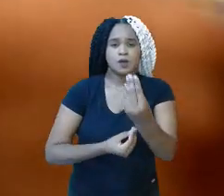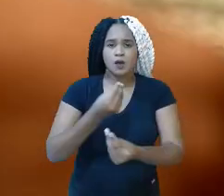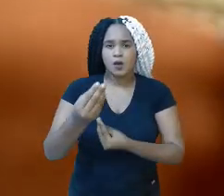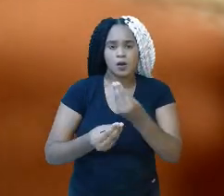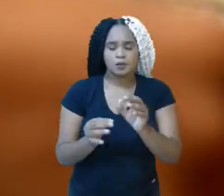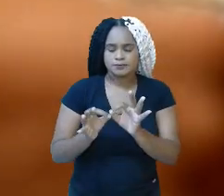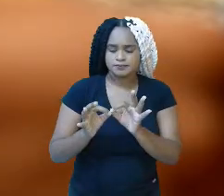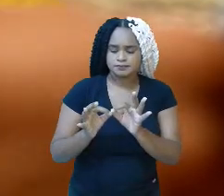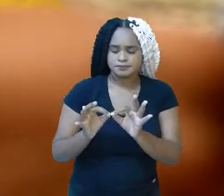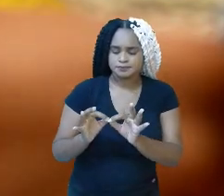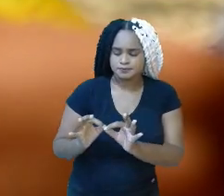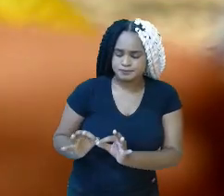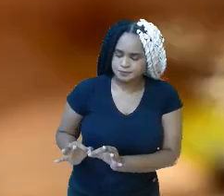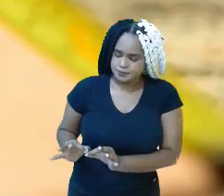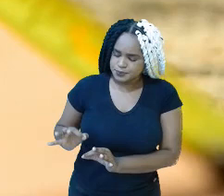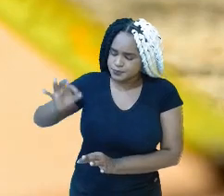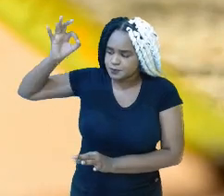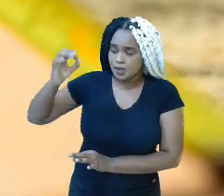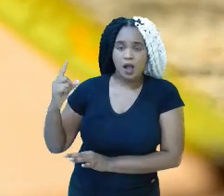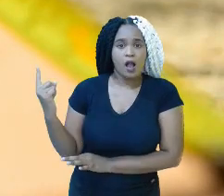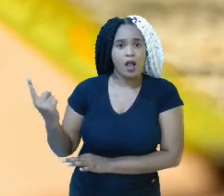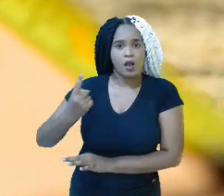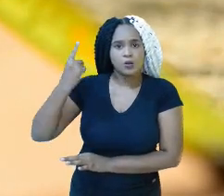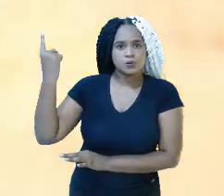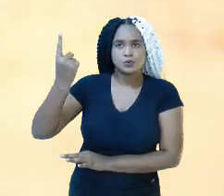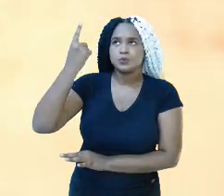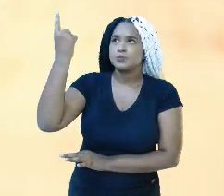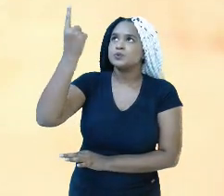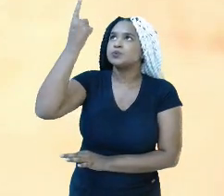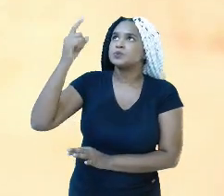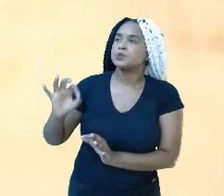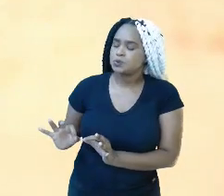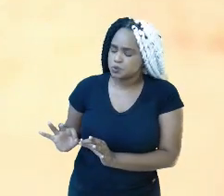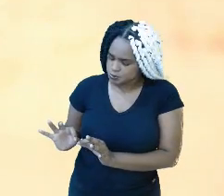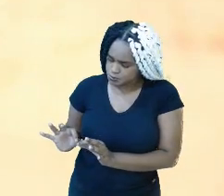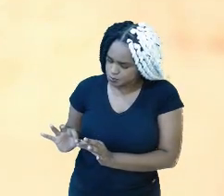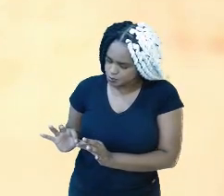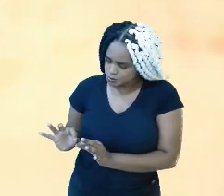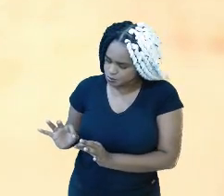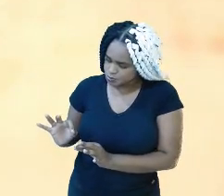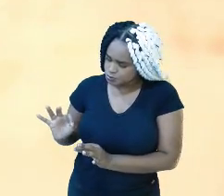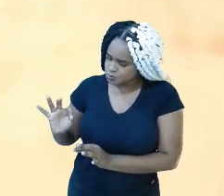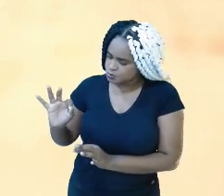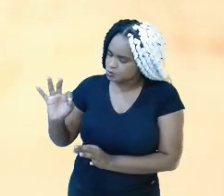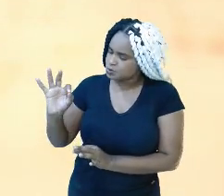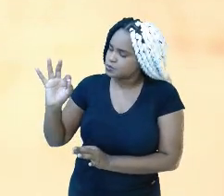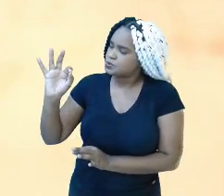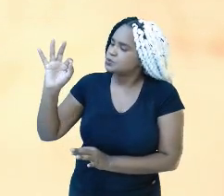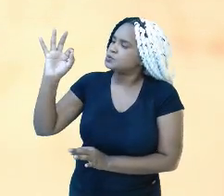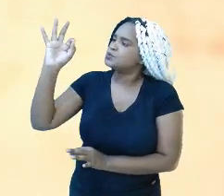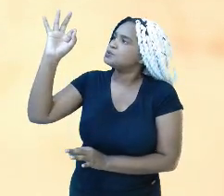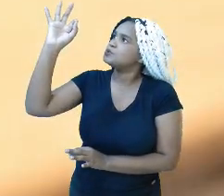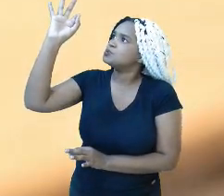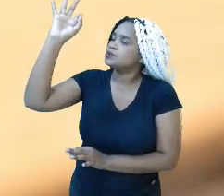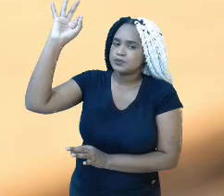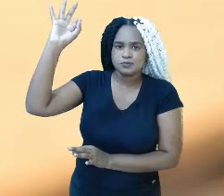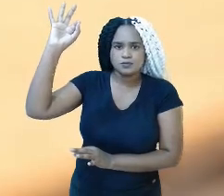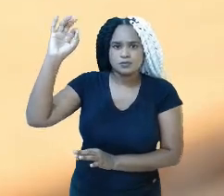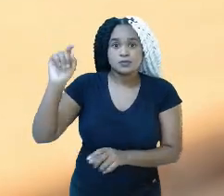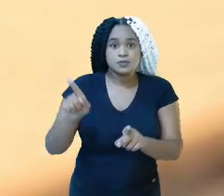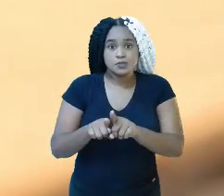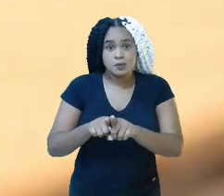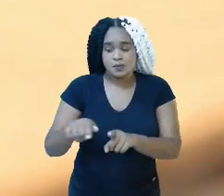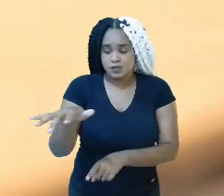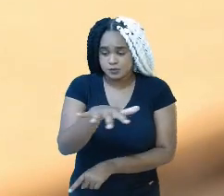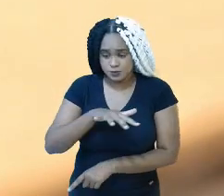medição de altura, por exemplo. A gente pode utilizar para medir espaços.